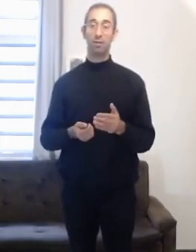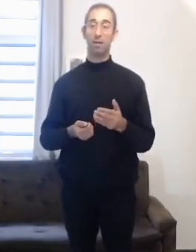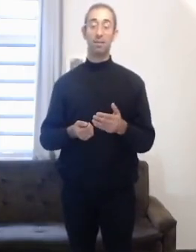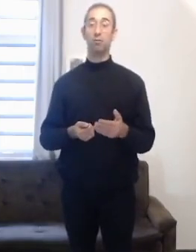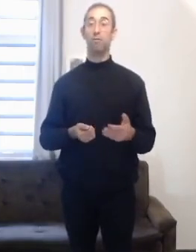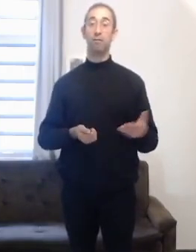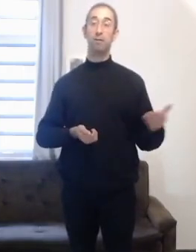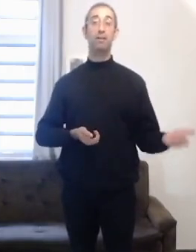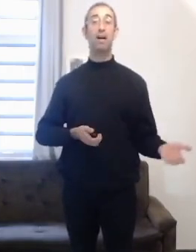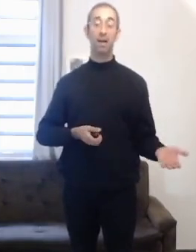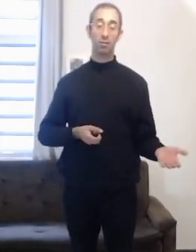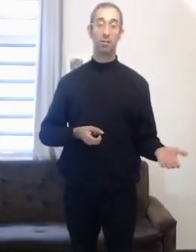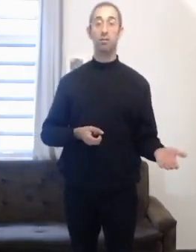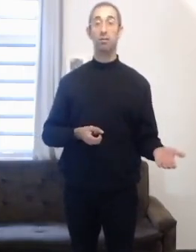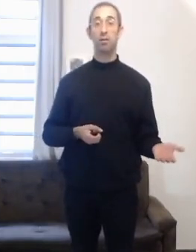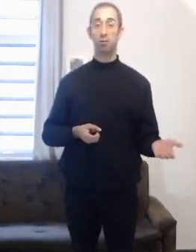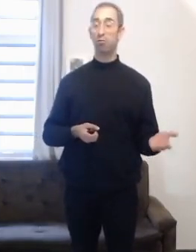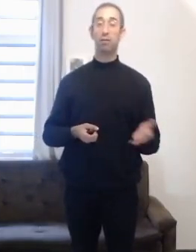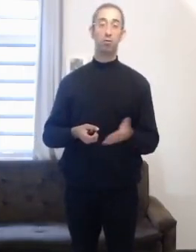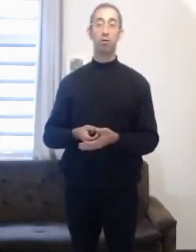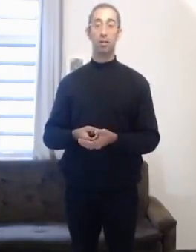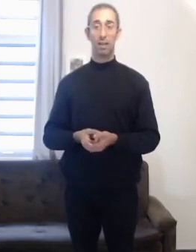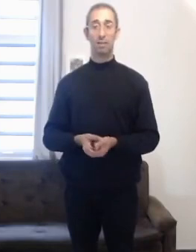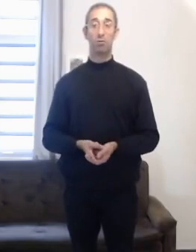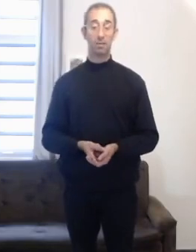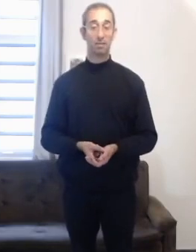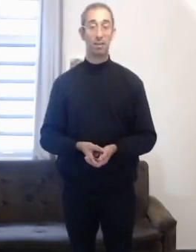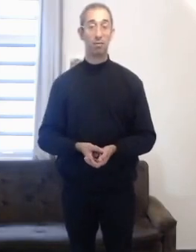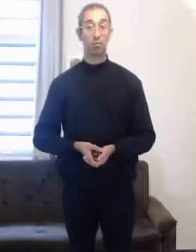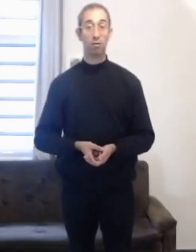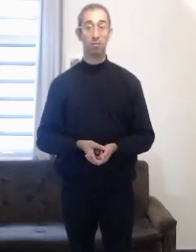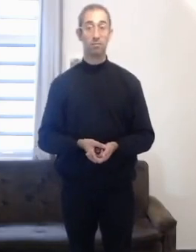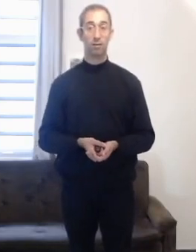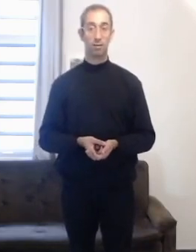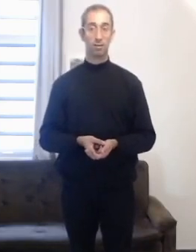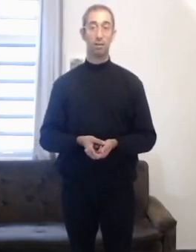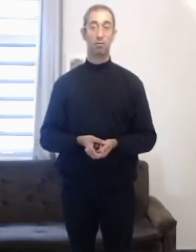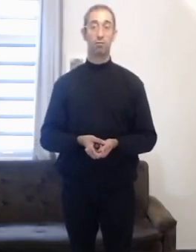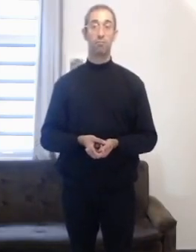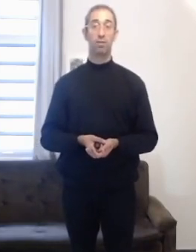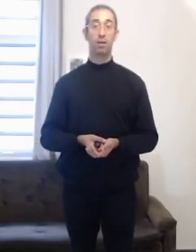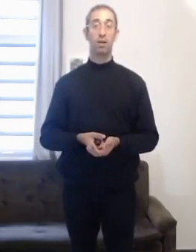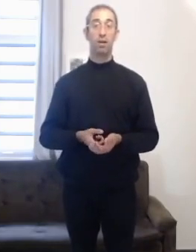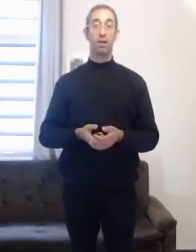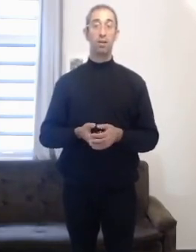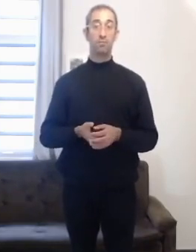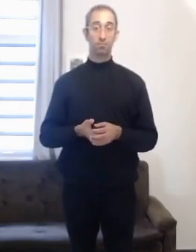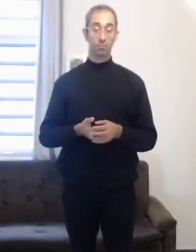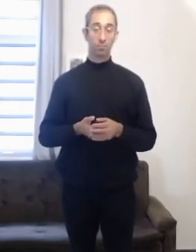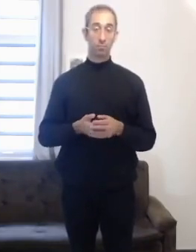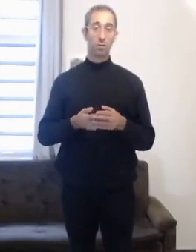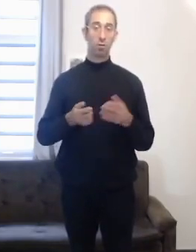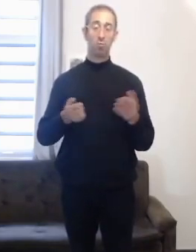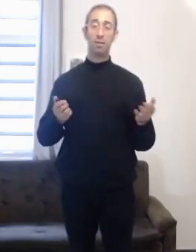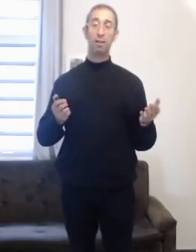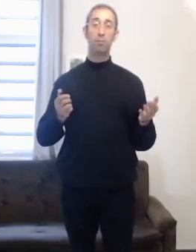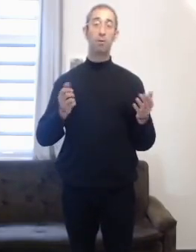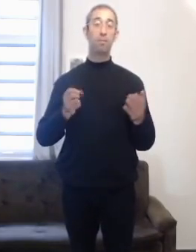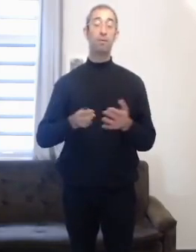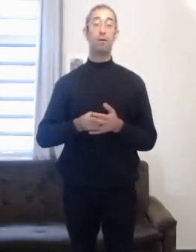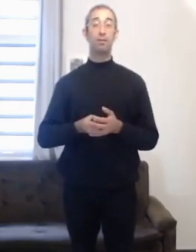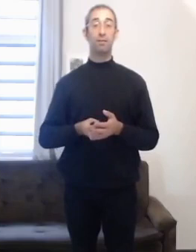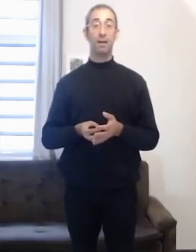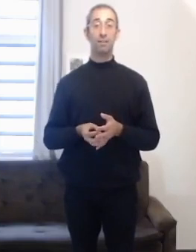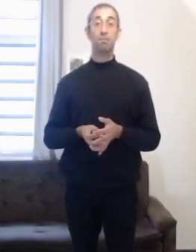correta. Então, você perde a confiabilidade, né, do leitor em relação ao pesquisador, certo? E uma ideia